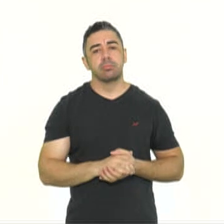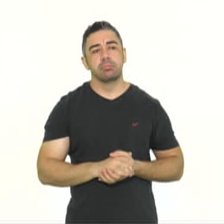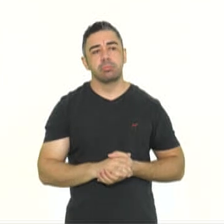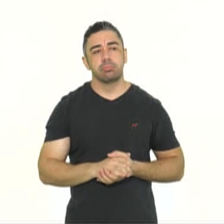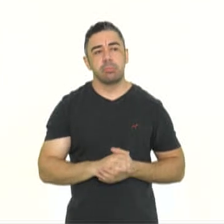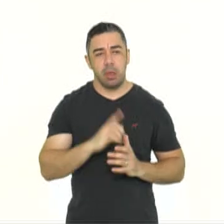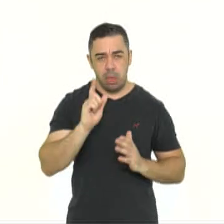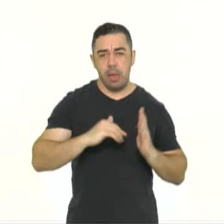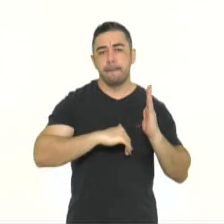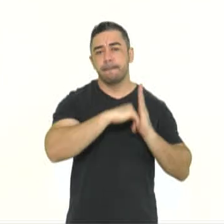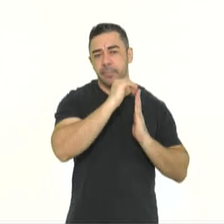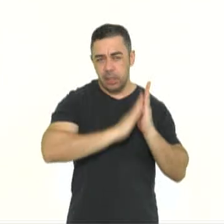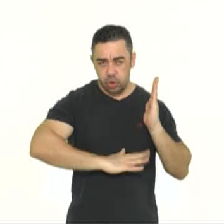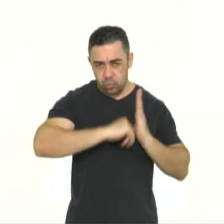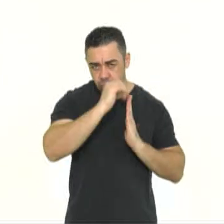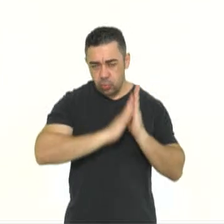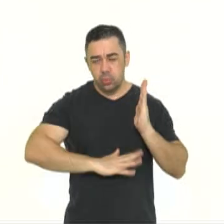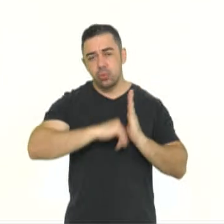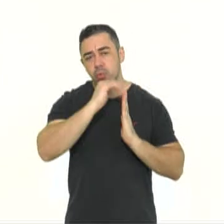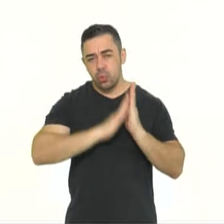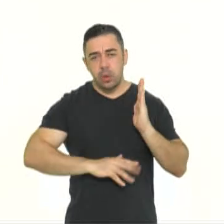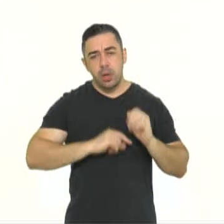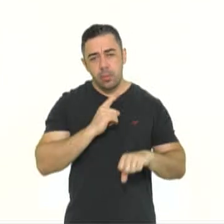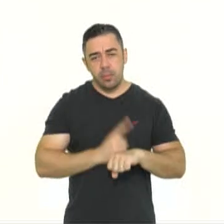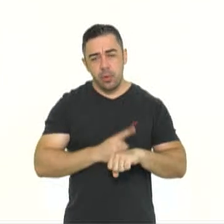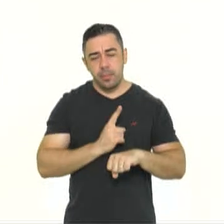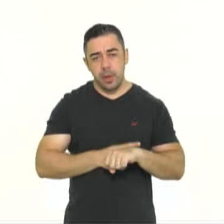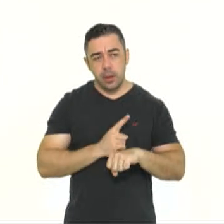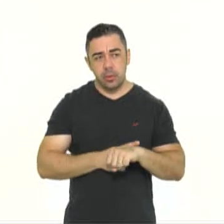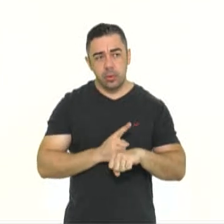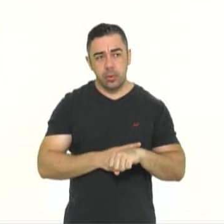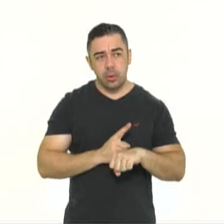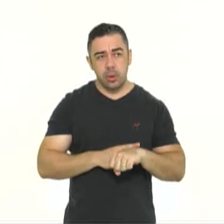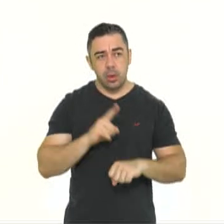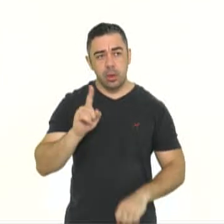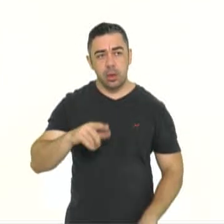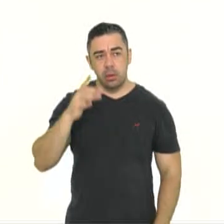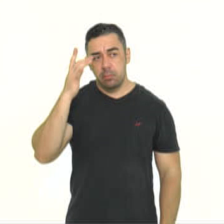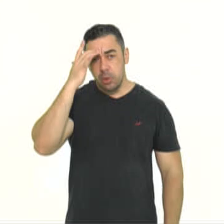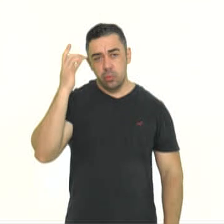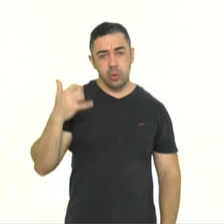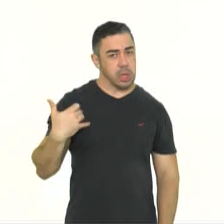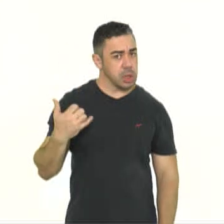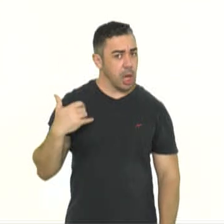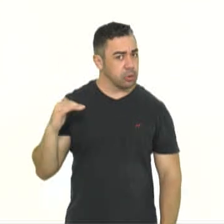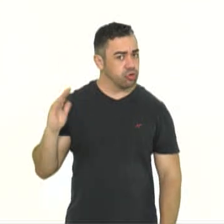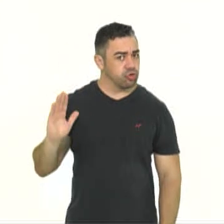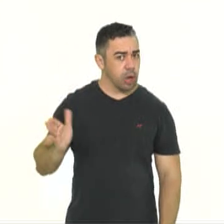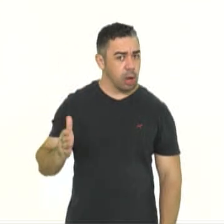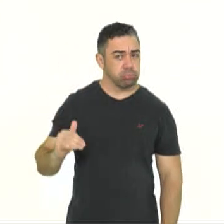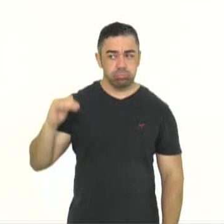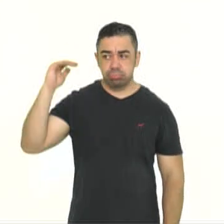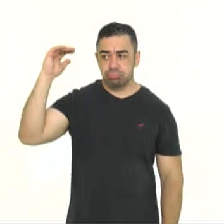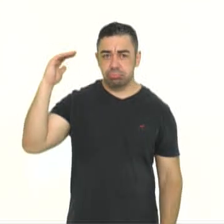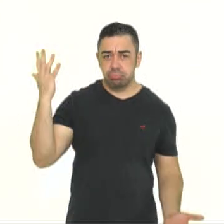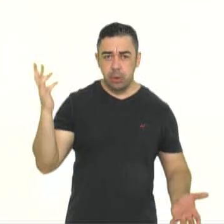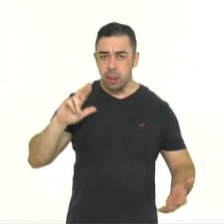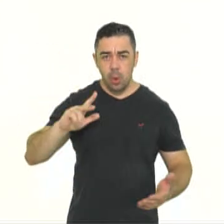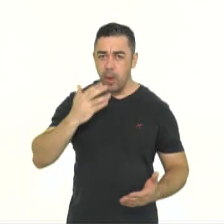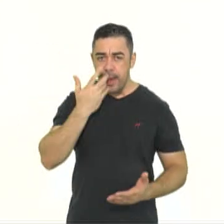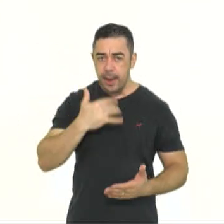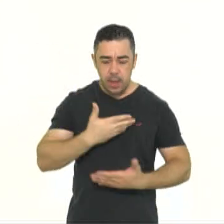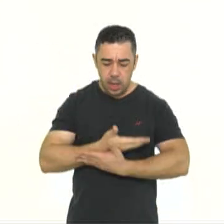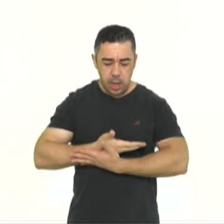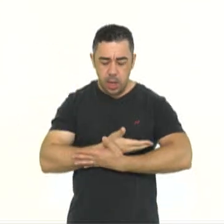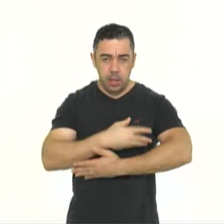uma pintura representando esse momento de batismo. Mas é uma pessoa de idade, né, professor? Então não. Seria